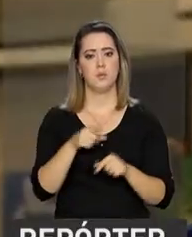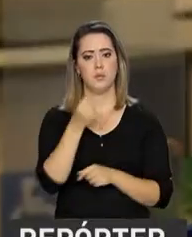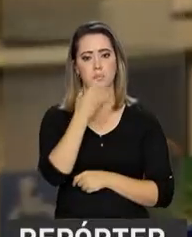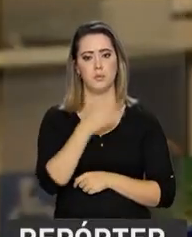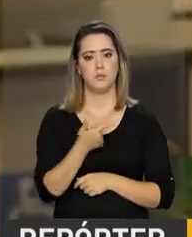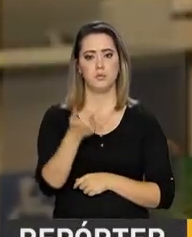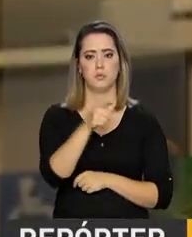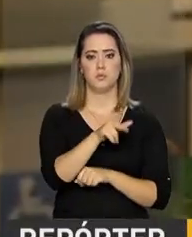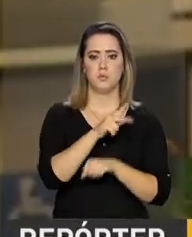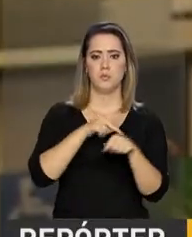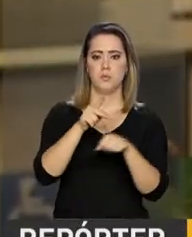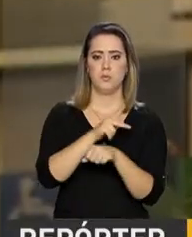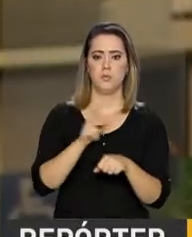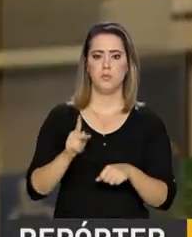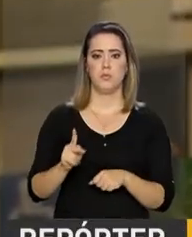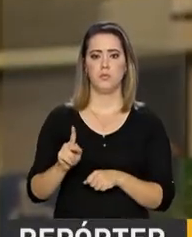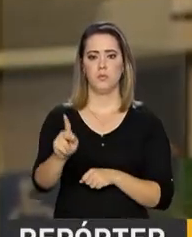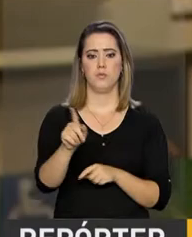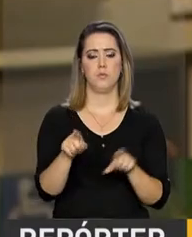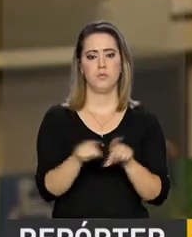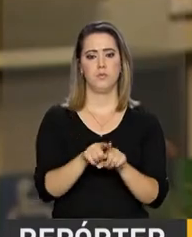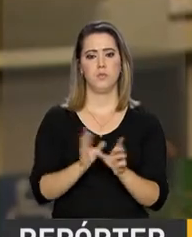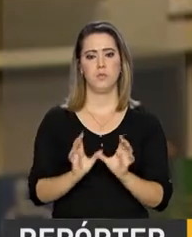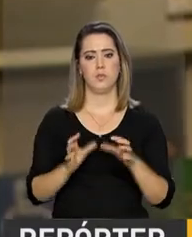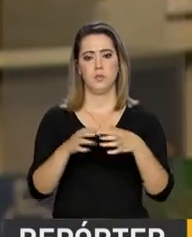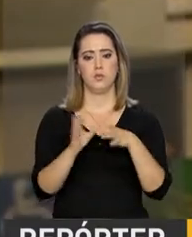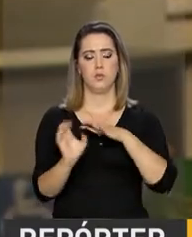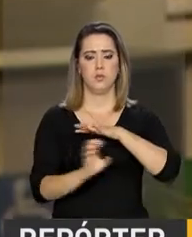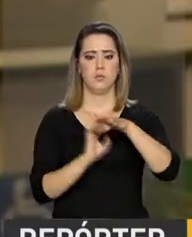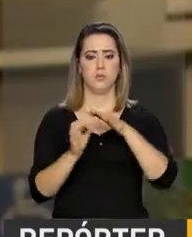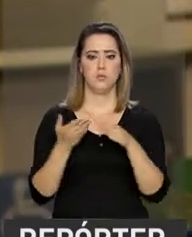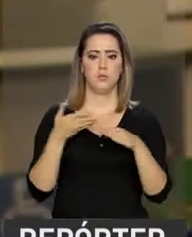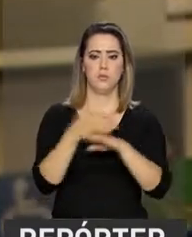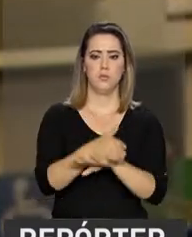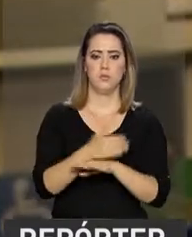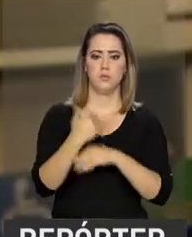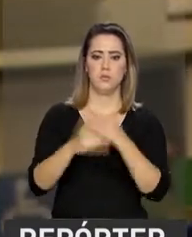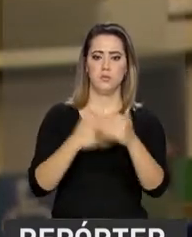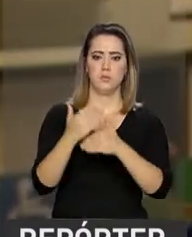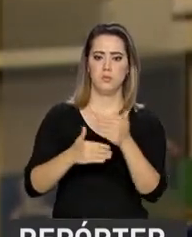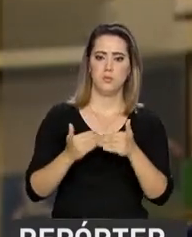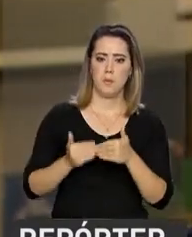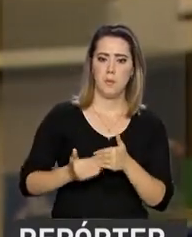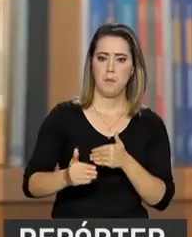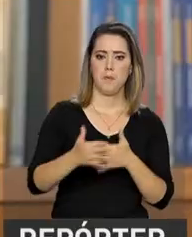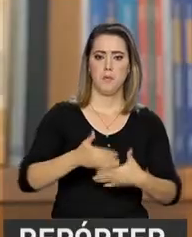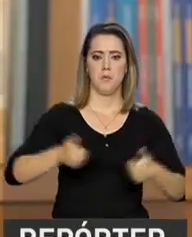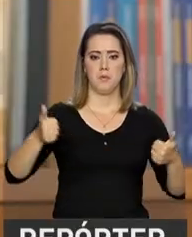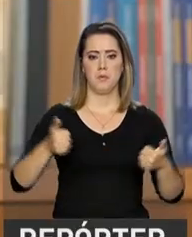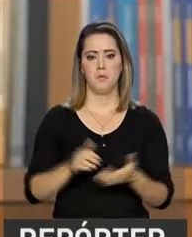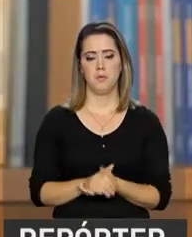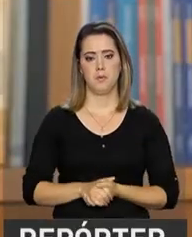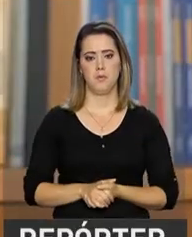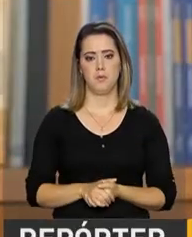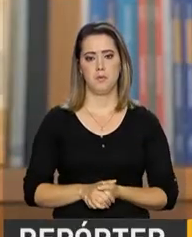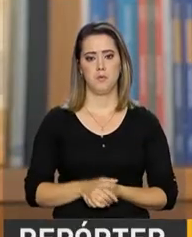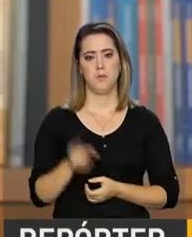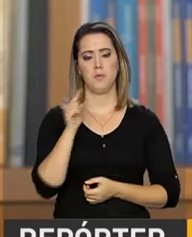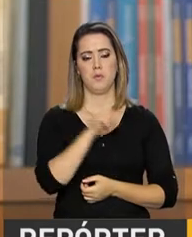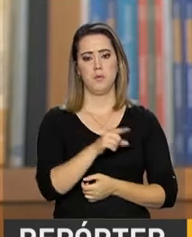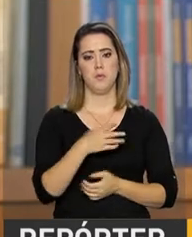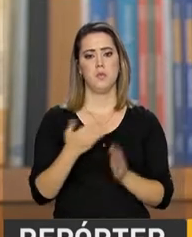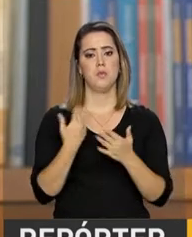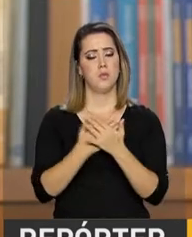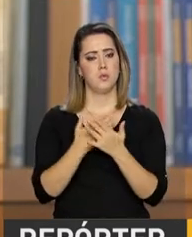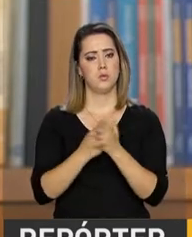nos outros países sempre que é iniciativa privada entra as coisas tendem a melhorar há estudos que mostram que concessões